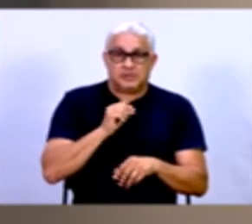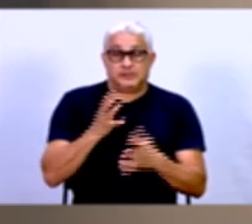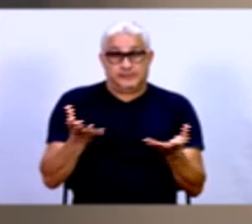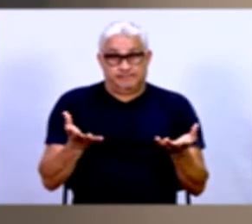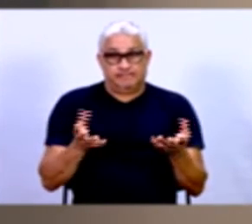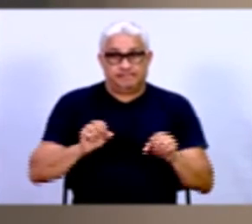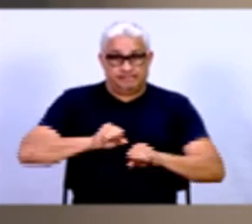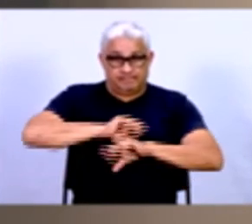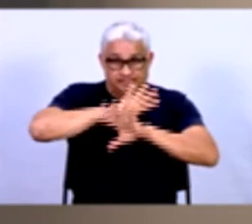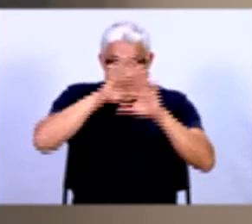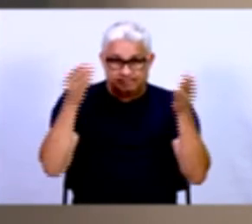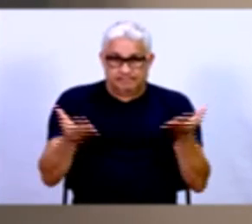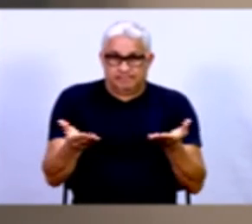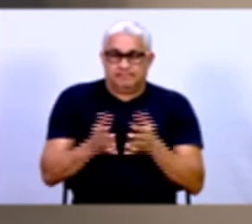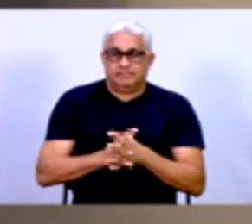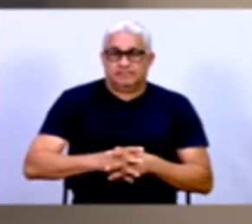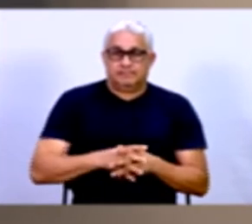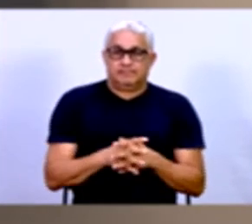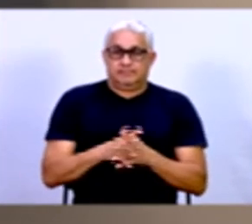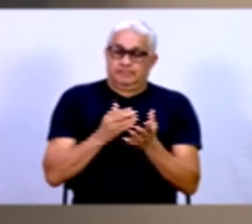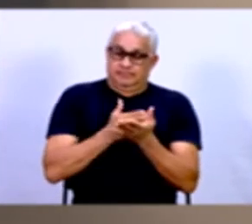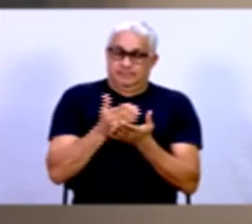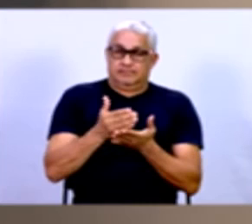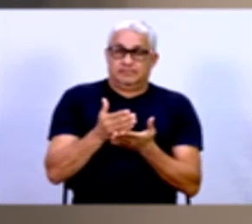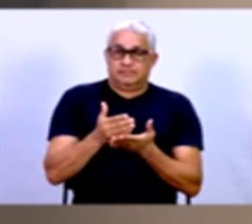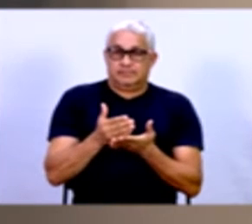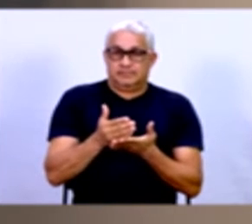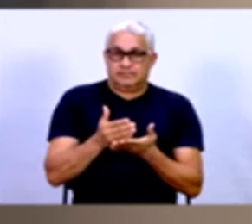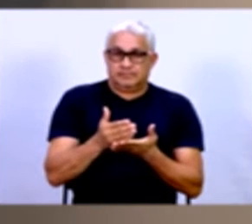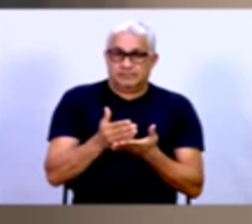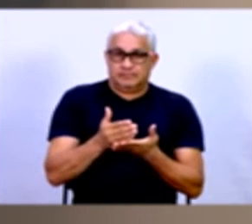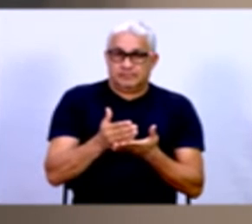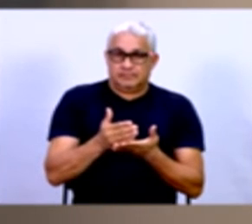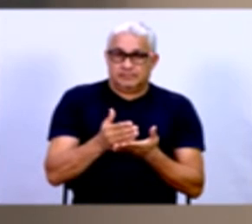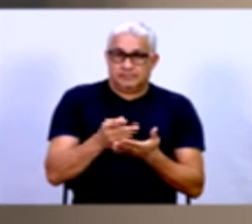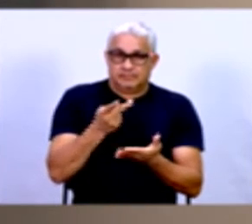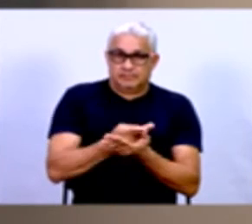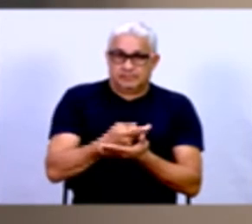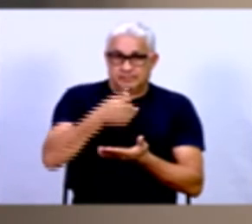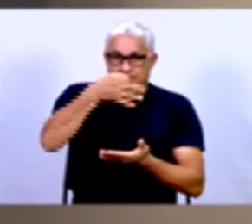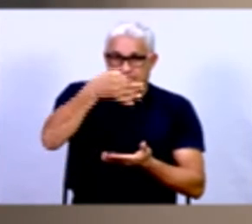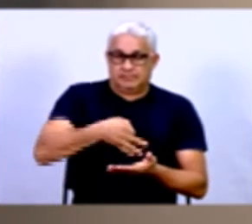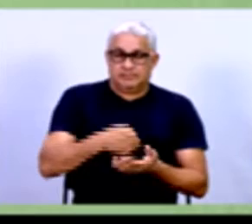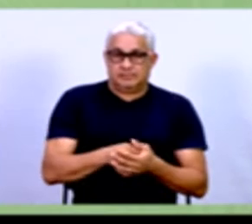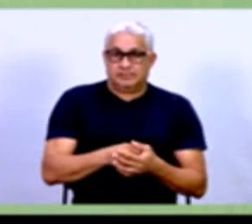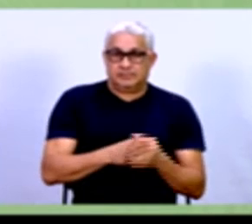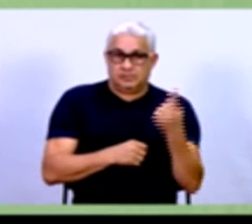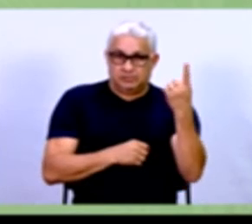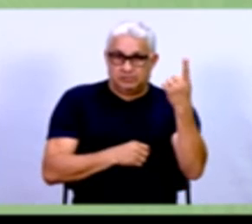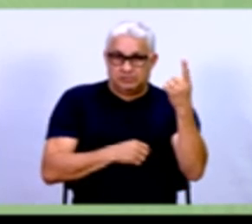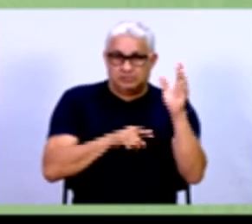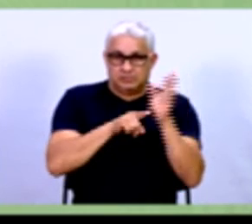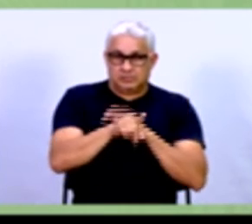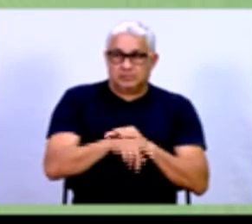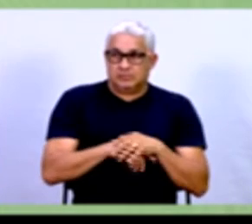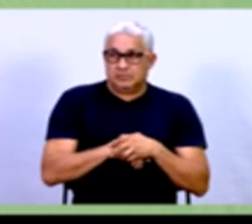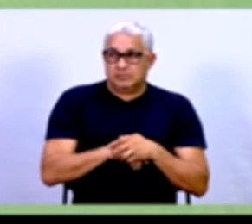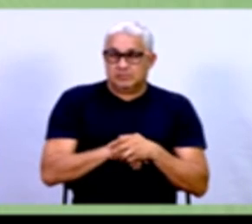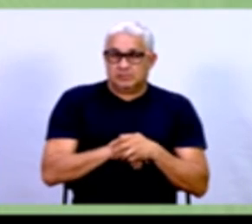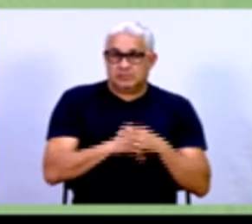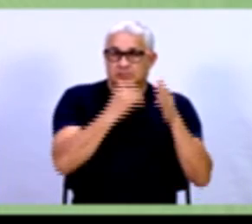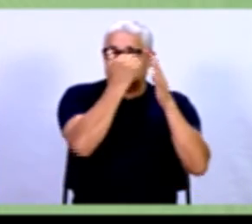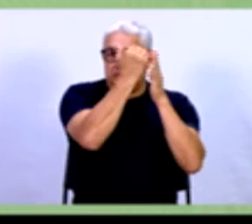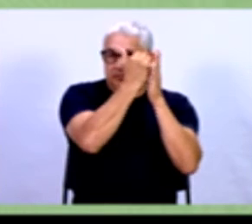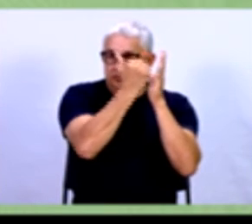esteja esclarecida agora, tá? Então, vamos dar início aqui às nossas correções. Questão 1. Quais são as fases